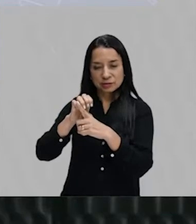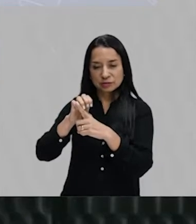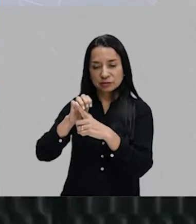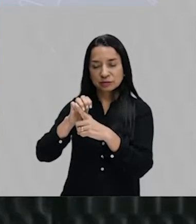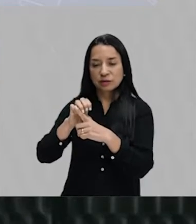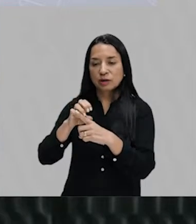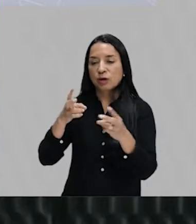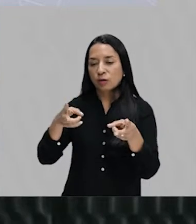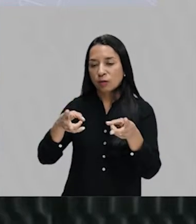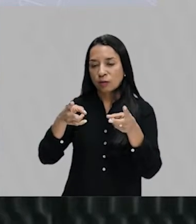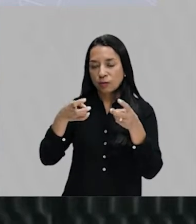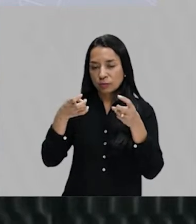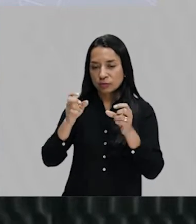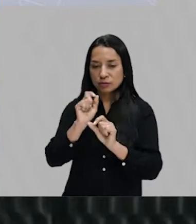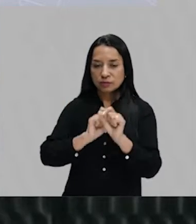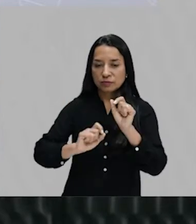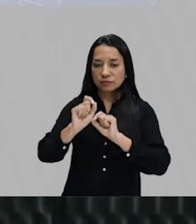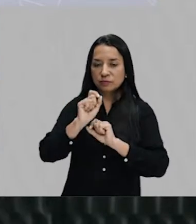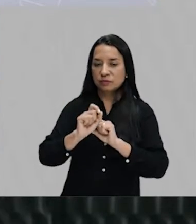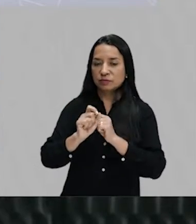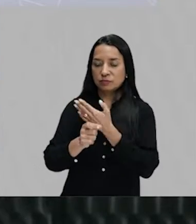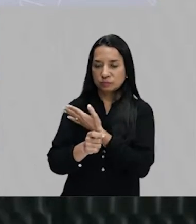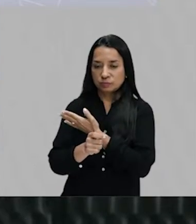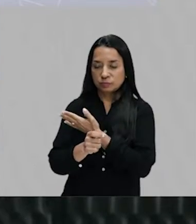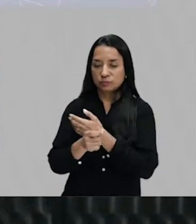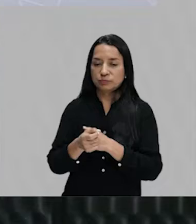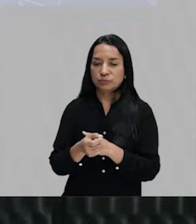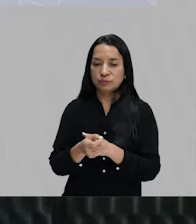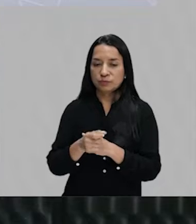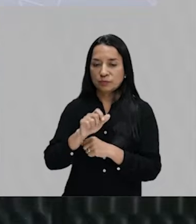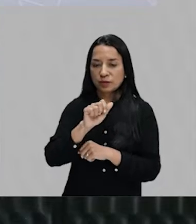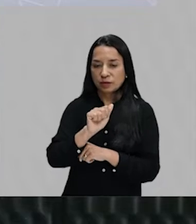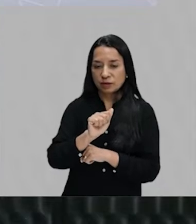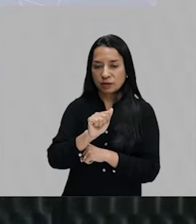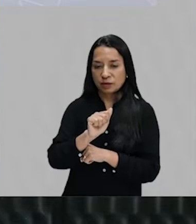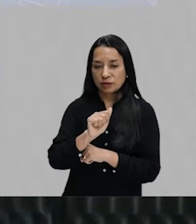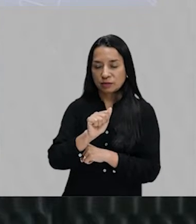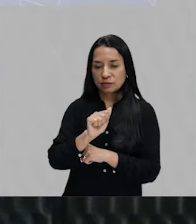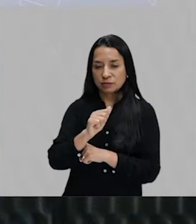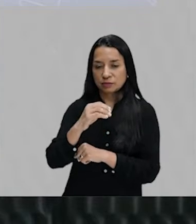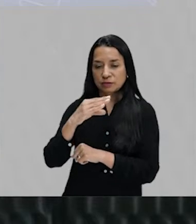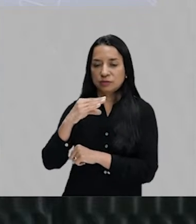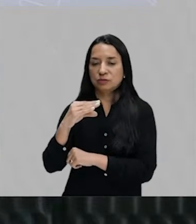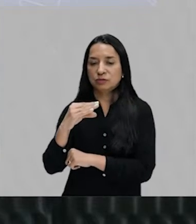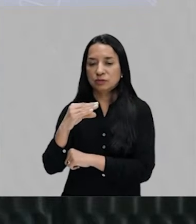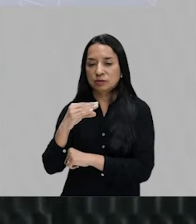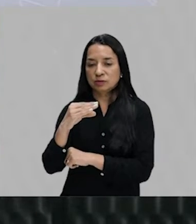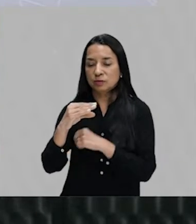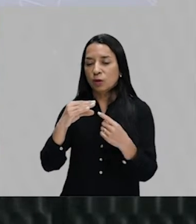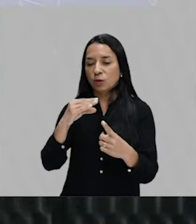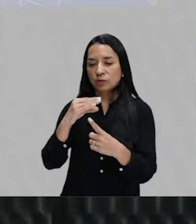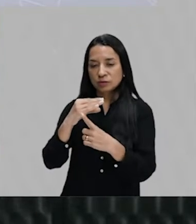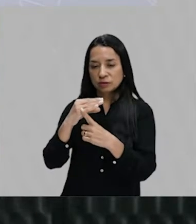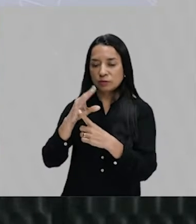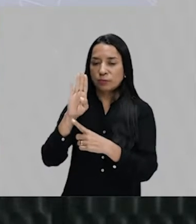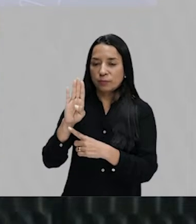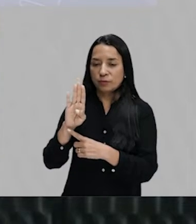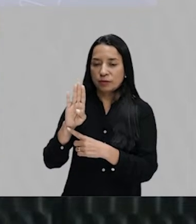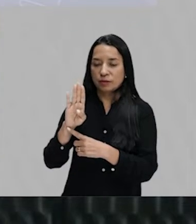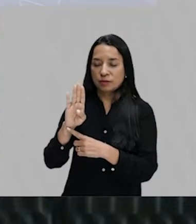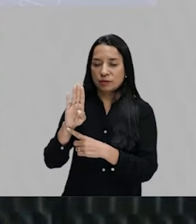contido Observe que com essa notação aqui ó a pezinho cortado B O quê que isso quer dizer ah